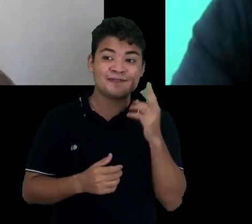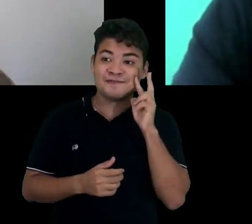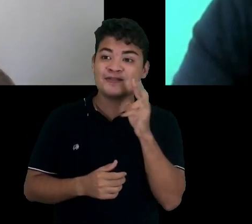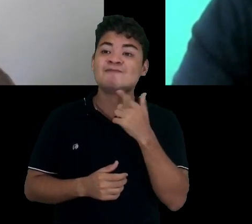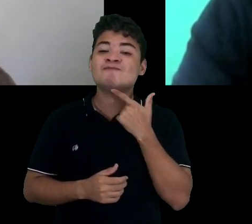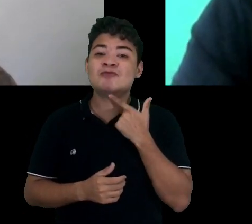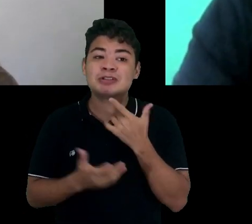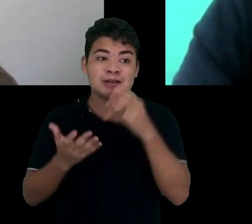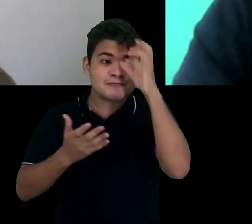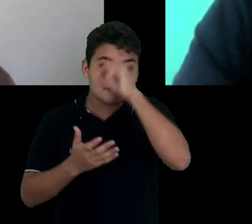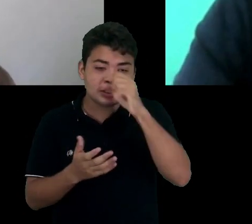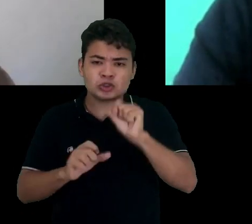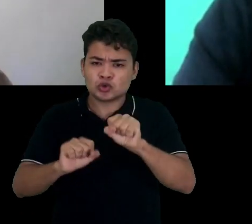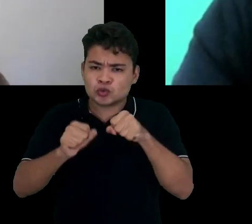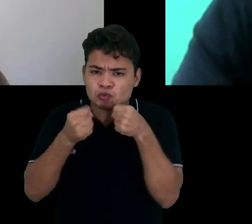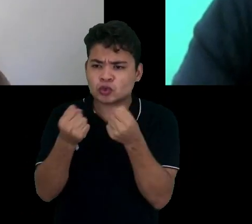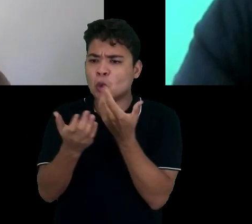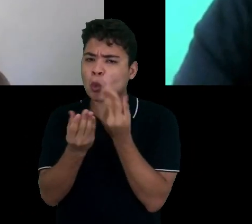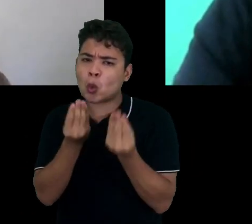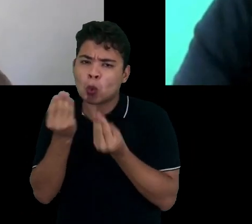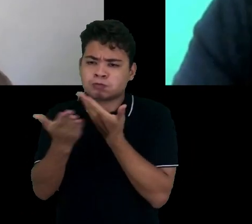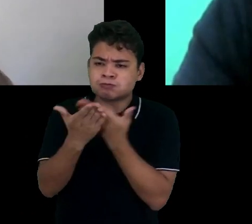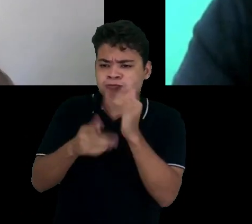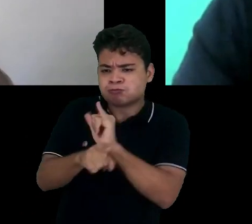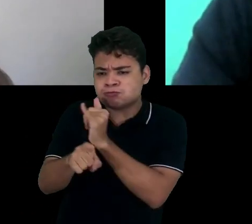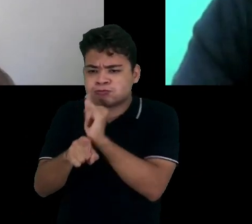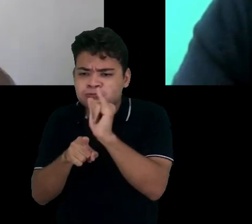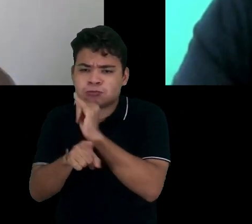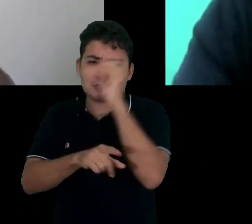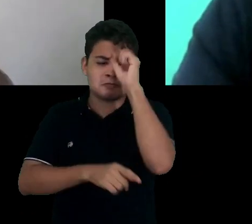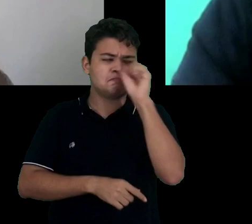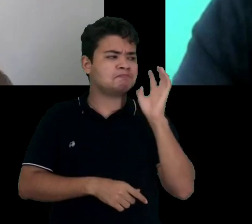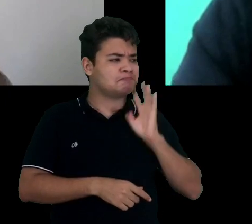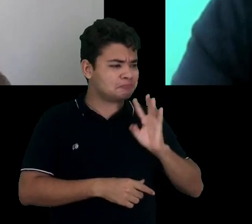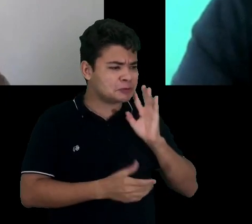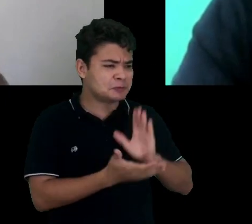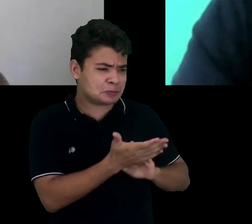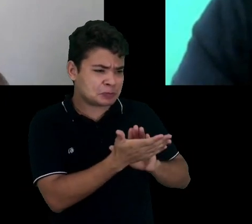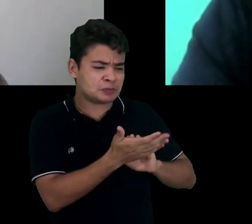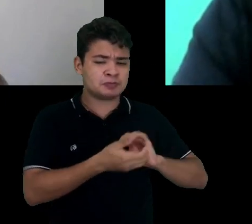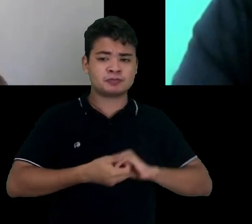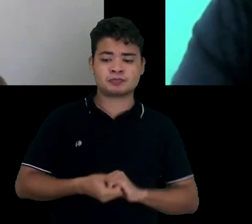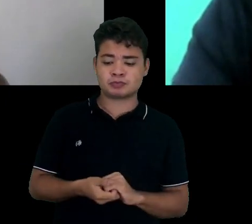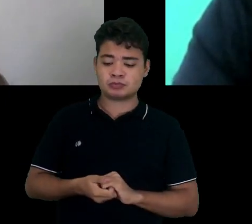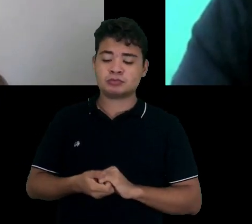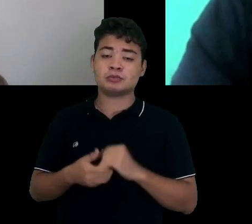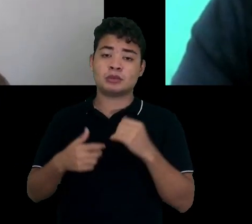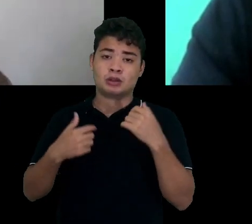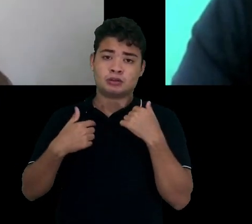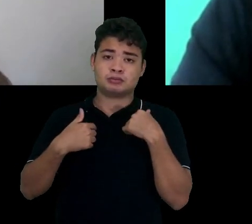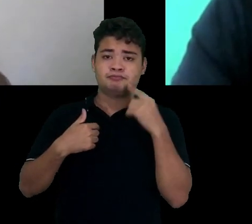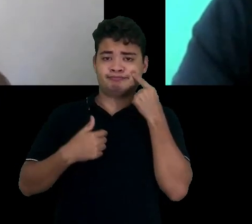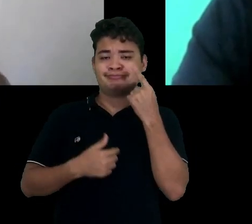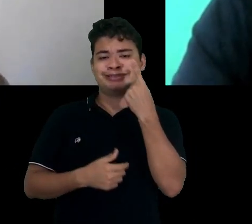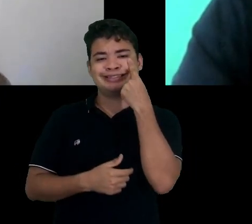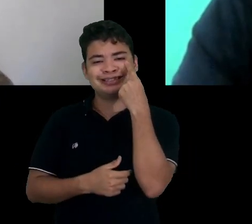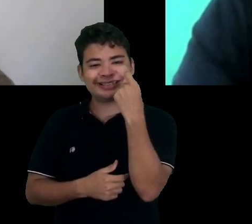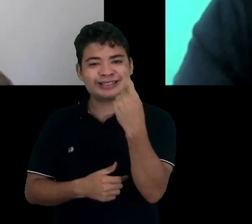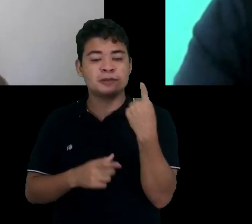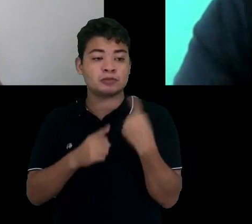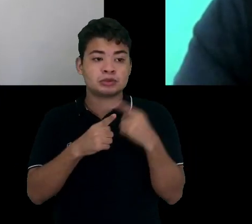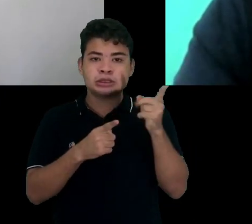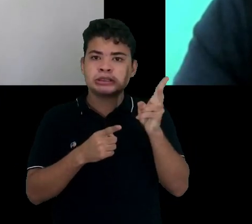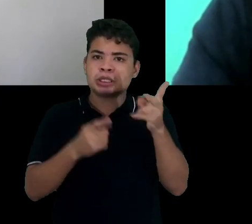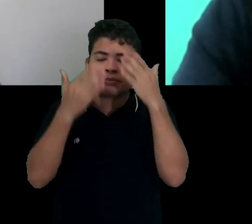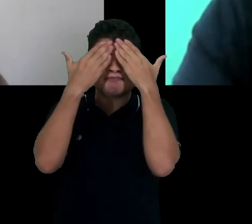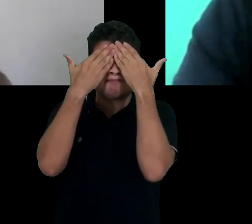aquele desejo e você vai buscando os meios para alcançar aquele alvo, né, Diogo? Muito Isso legal, mesmo. viu? E, como eu disse, né, é interessante que você